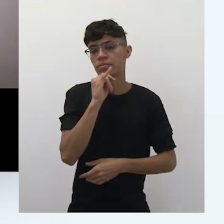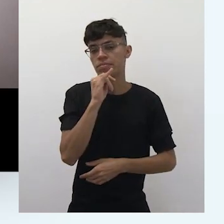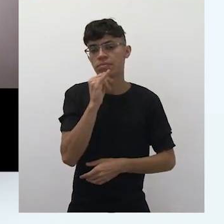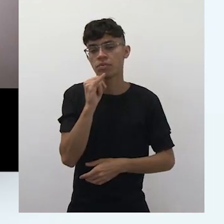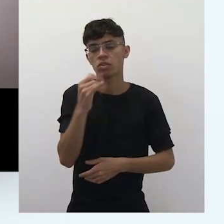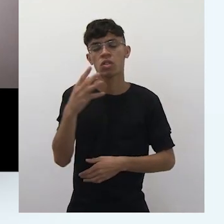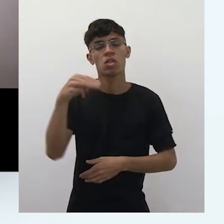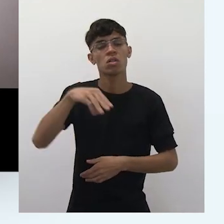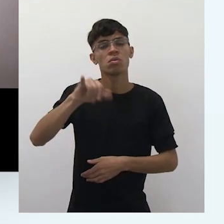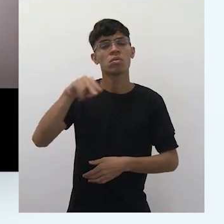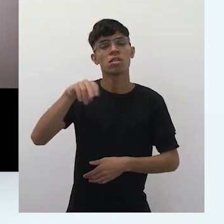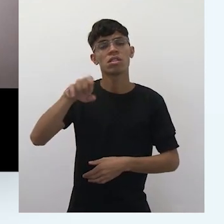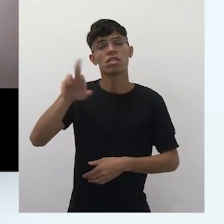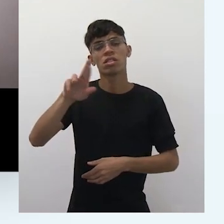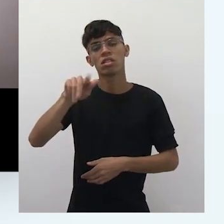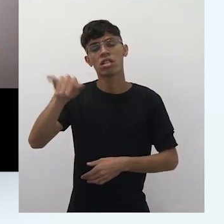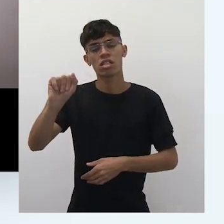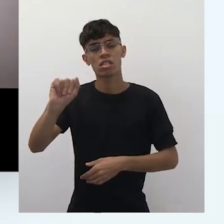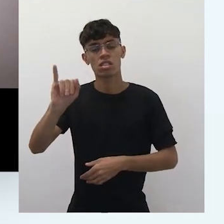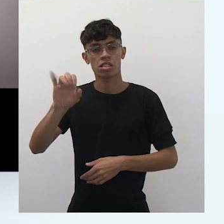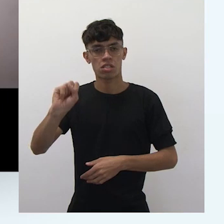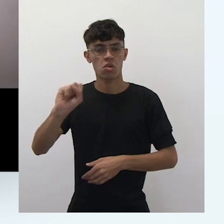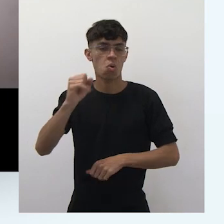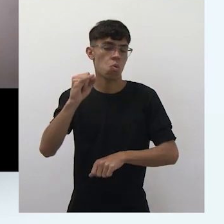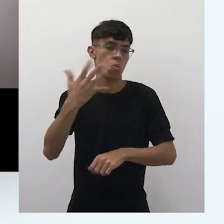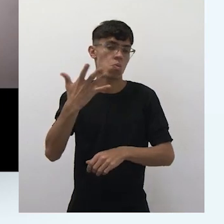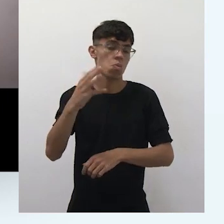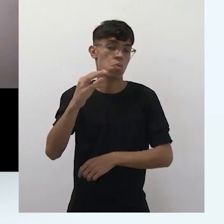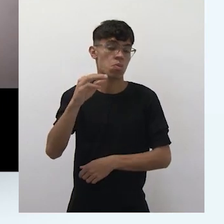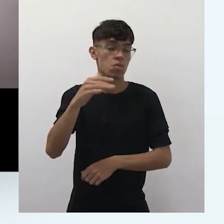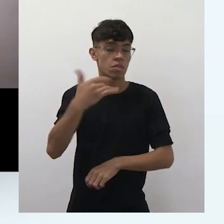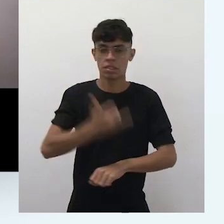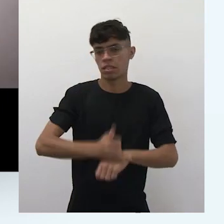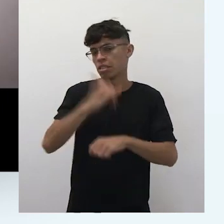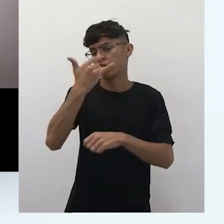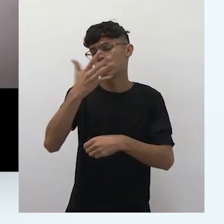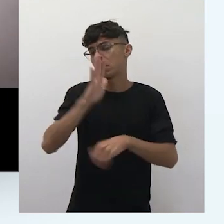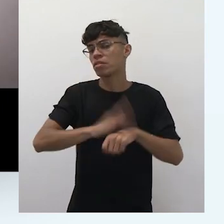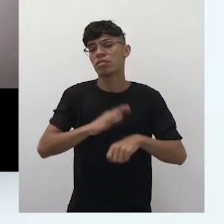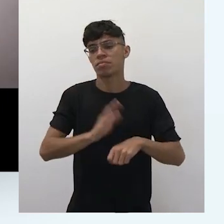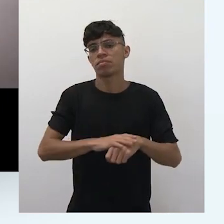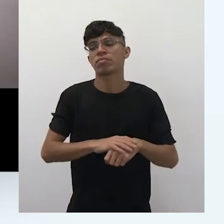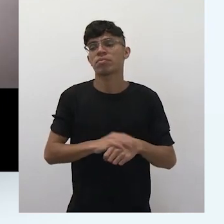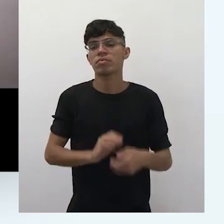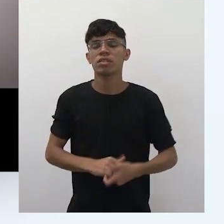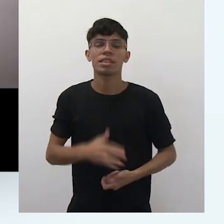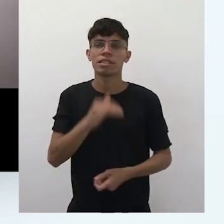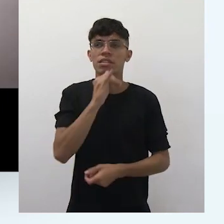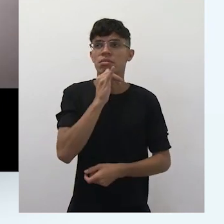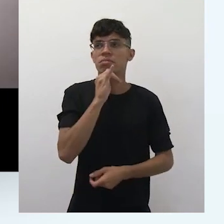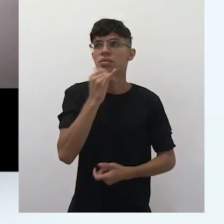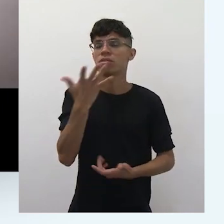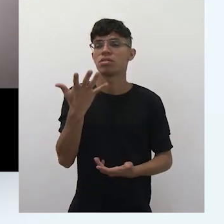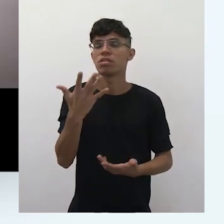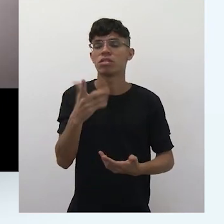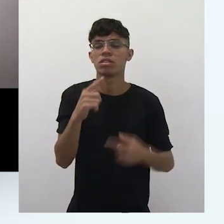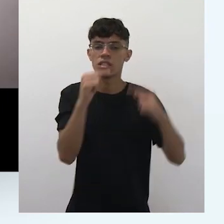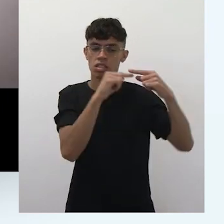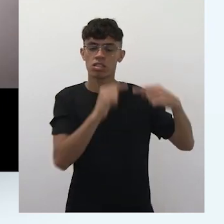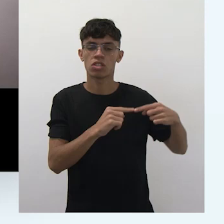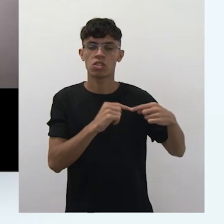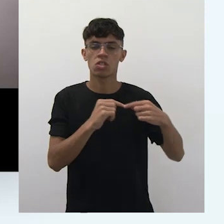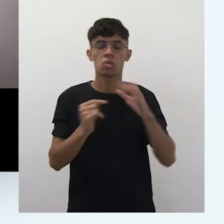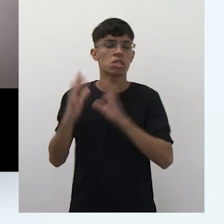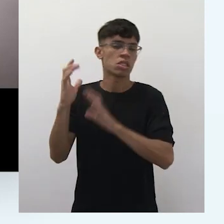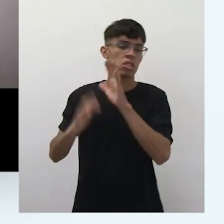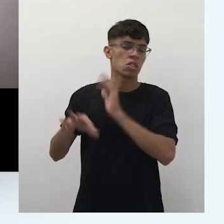os minerais ou os metais livres de conflito? O que tudo isso tem a ver, por exemplo, com as guerras no